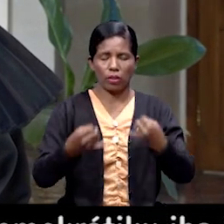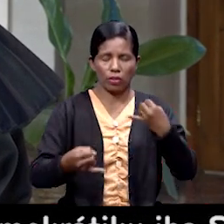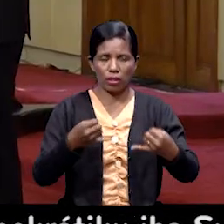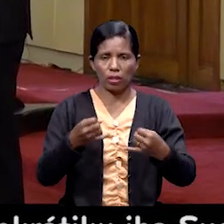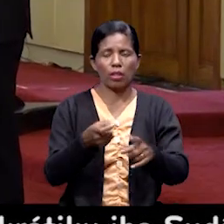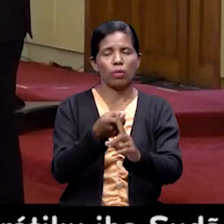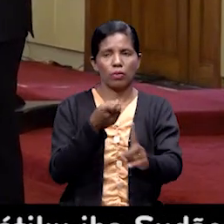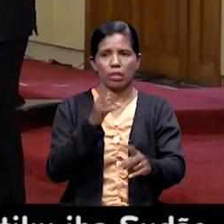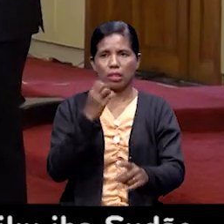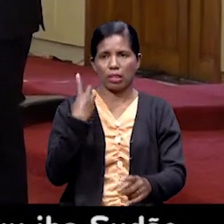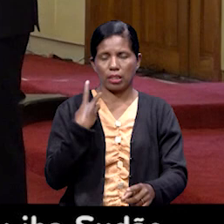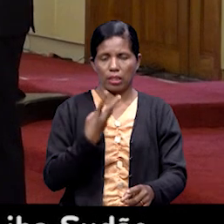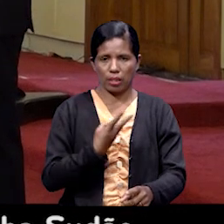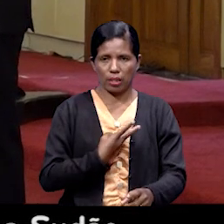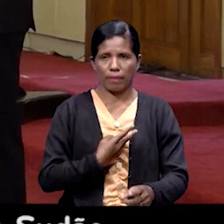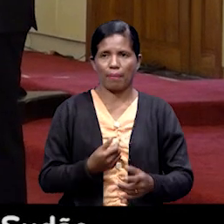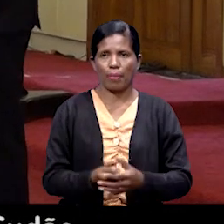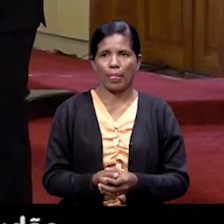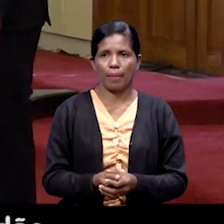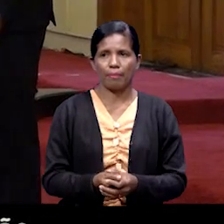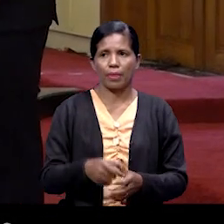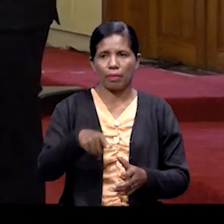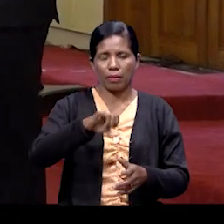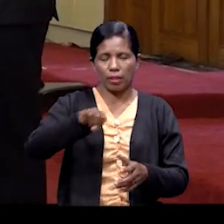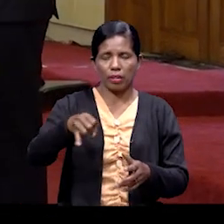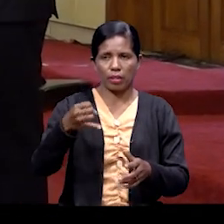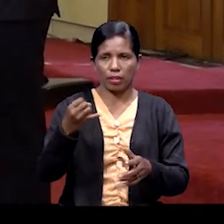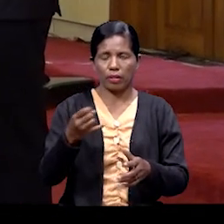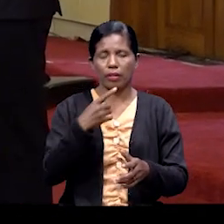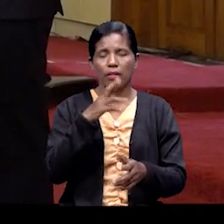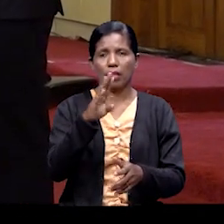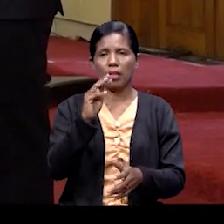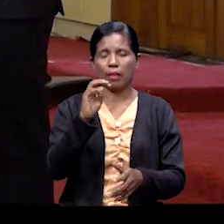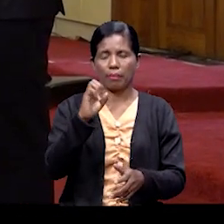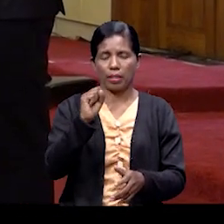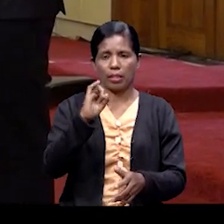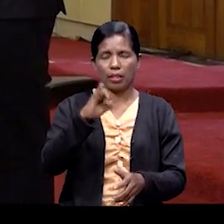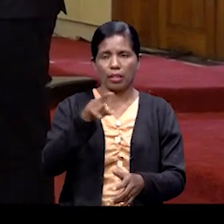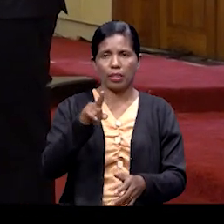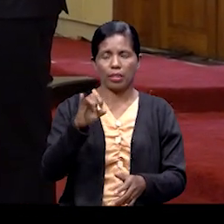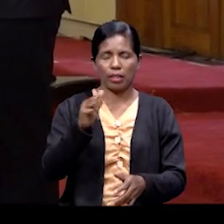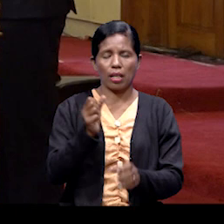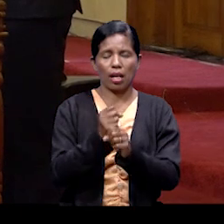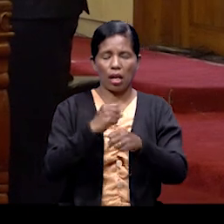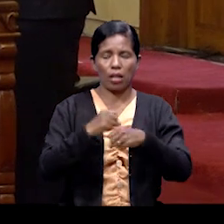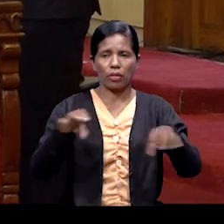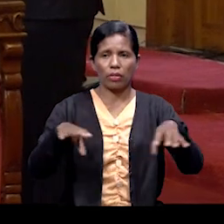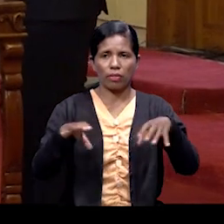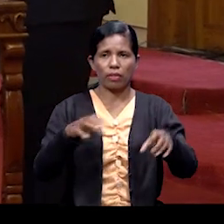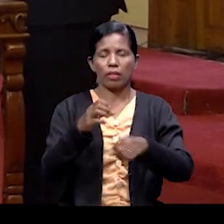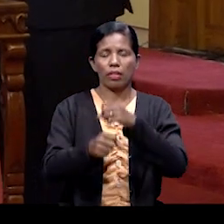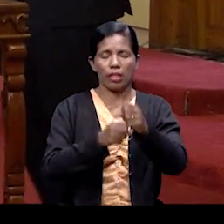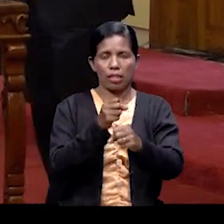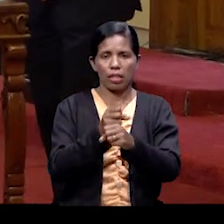ita. Adjunta Procuradora-Geral da República Remisia de Fátima da Silva se hala’o knar durante